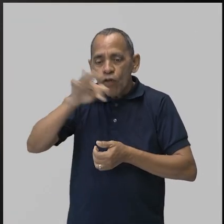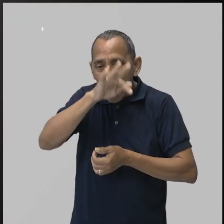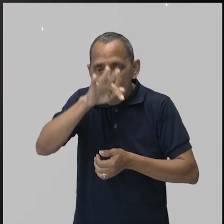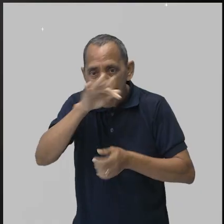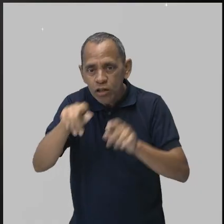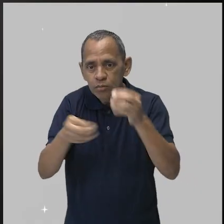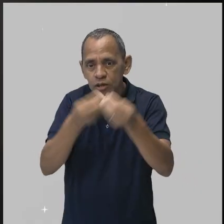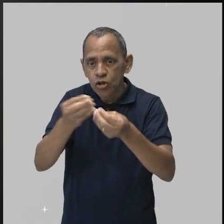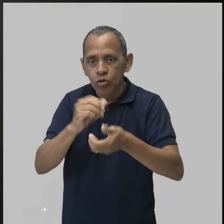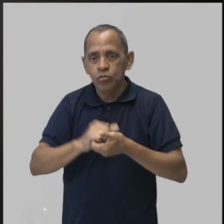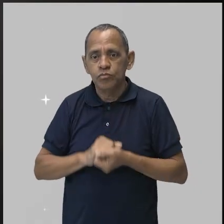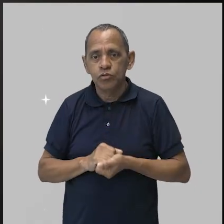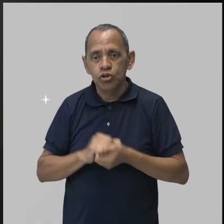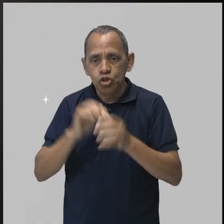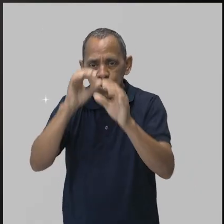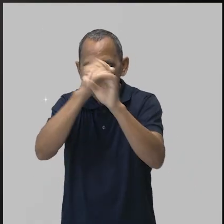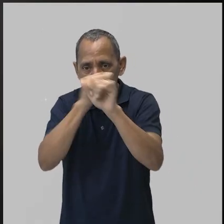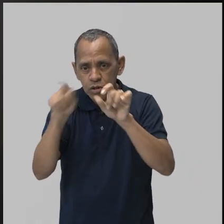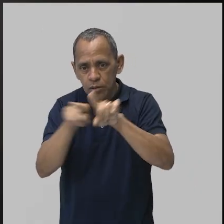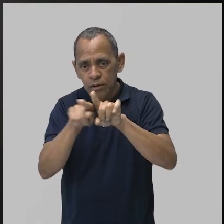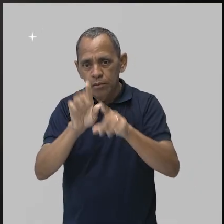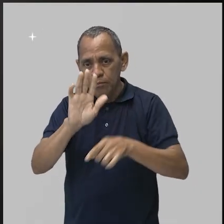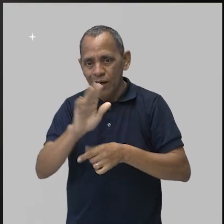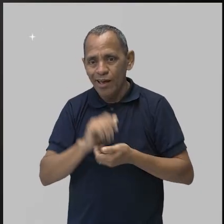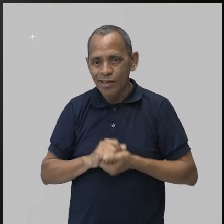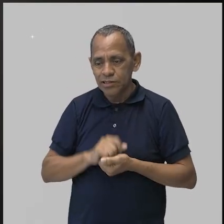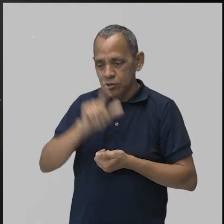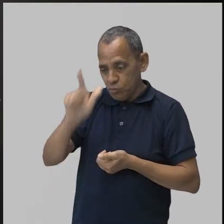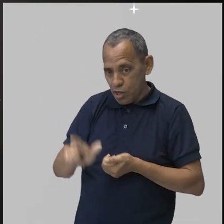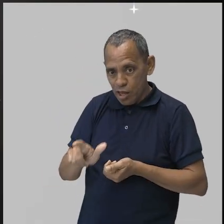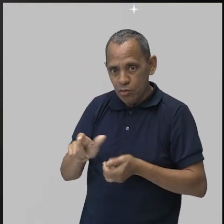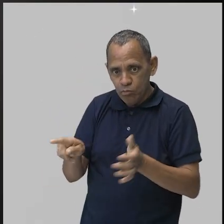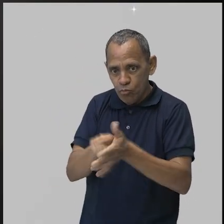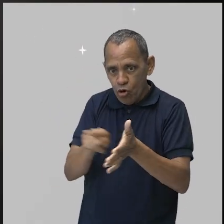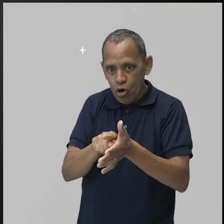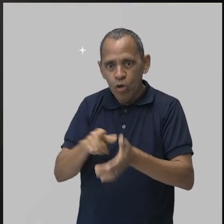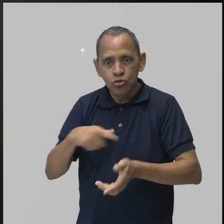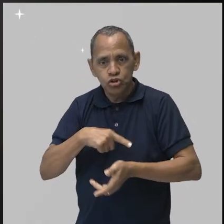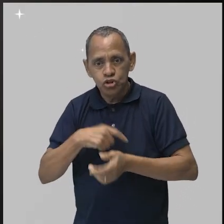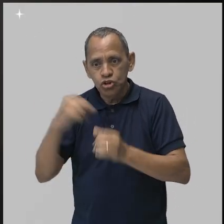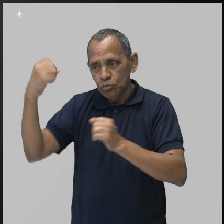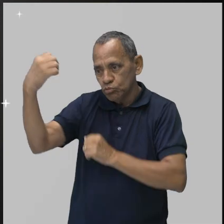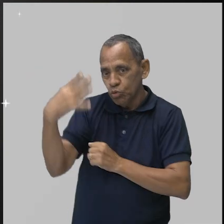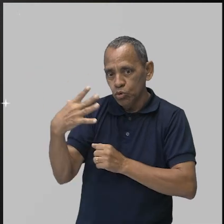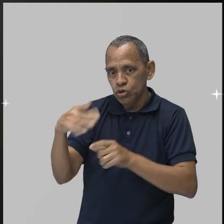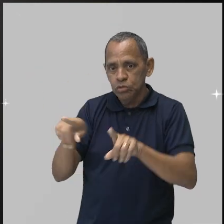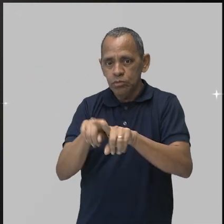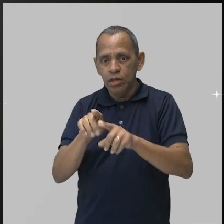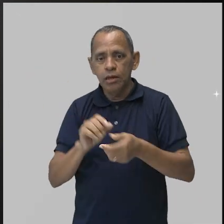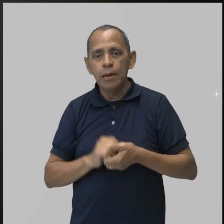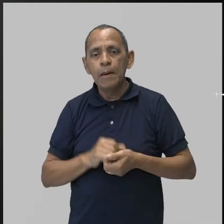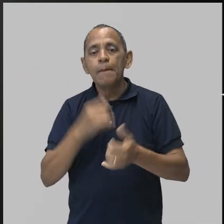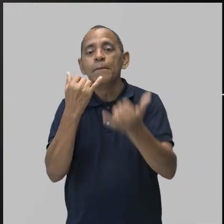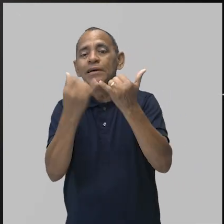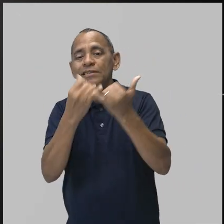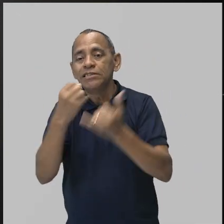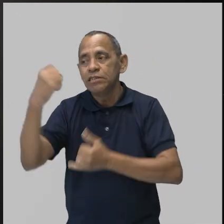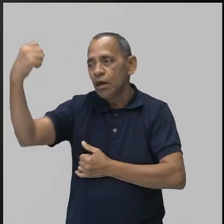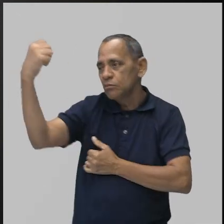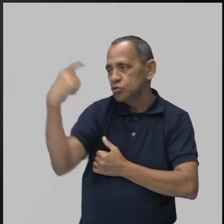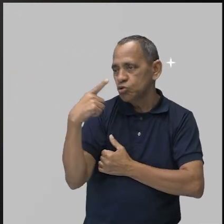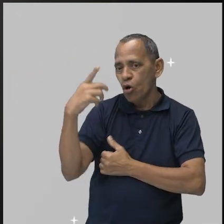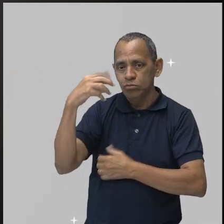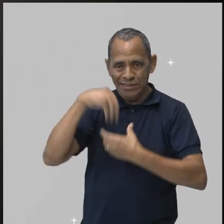Ainda era muito escuro, mas Nhamandu emanava uma luz própria. Era como um sol dentro de seu